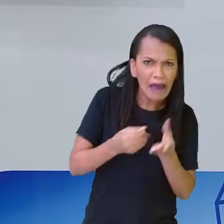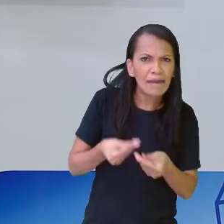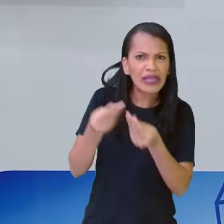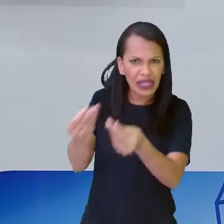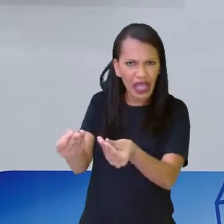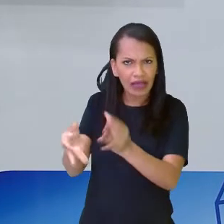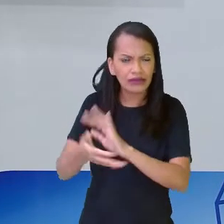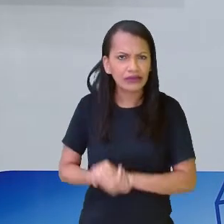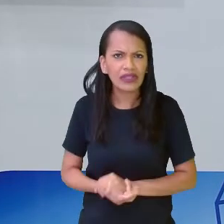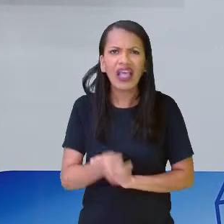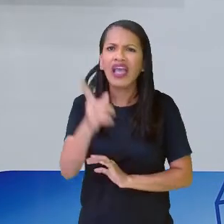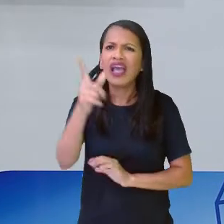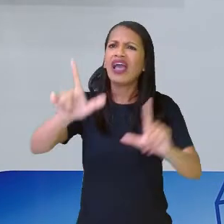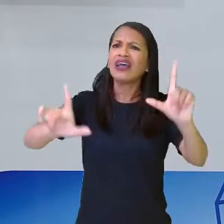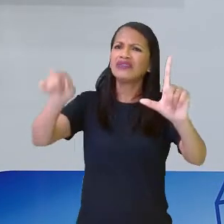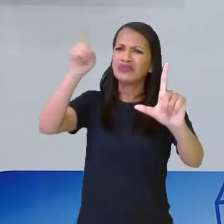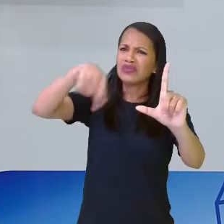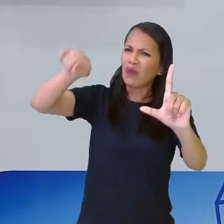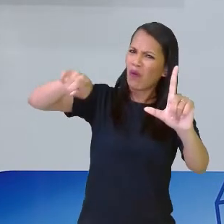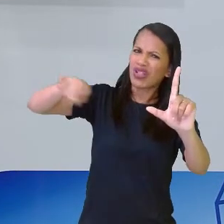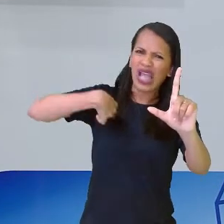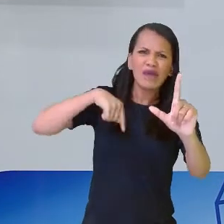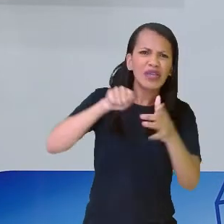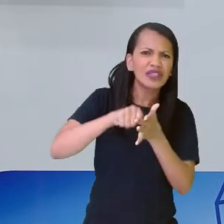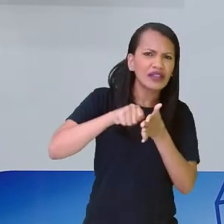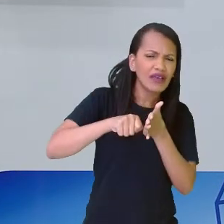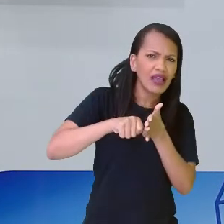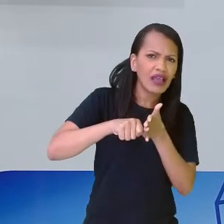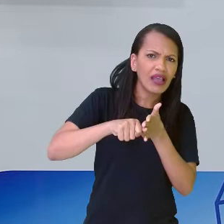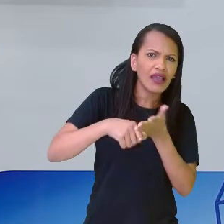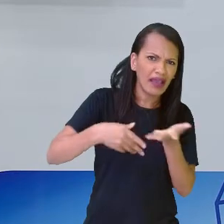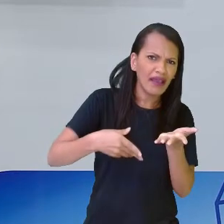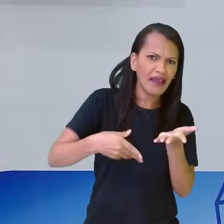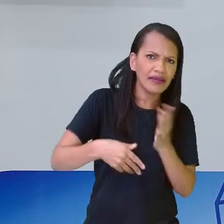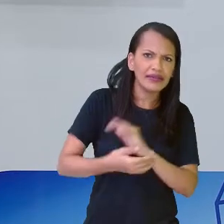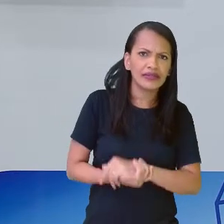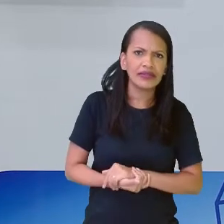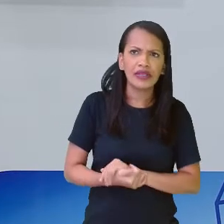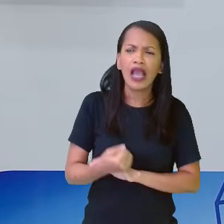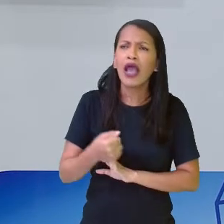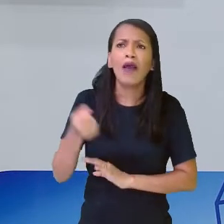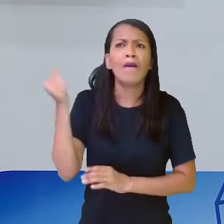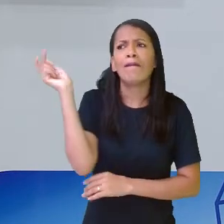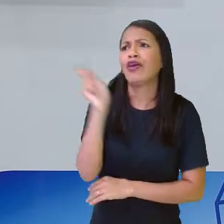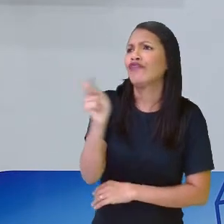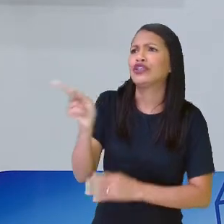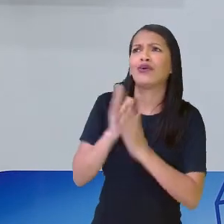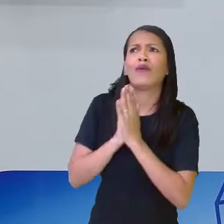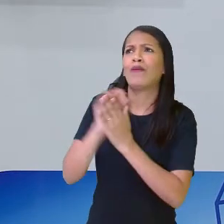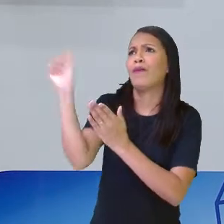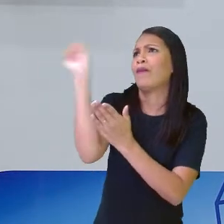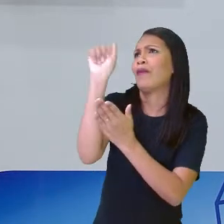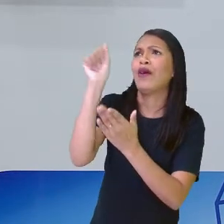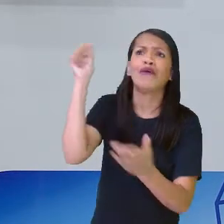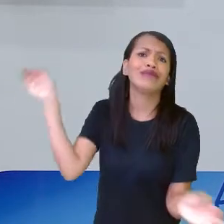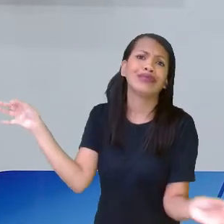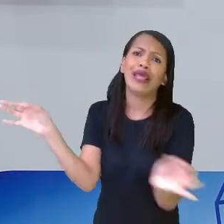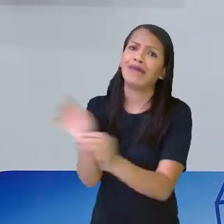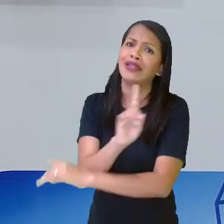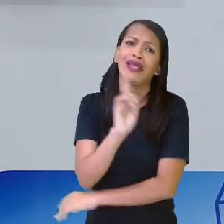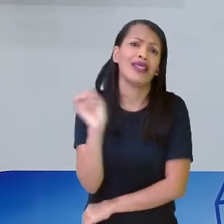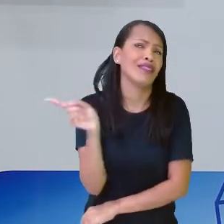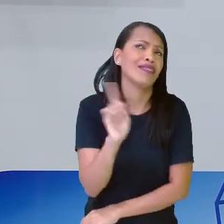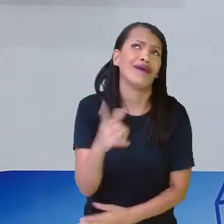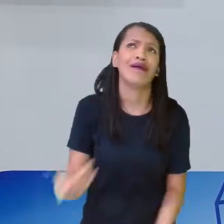É para escrever isso aí que está aí no quadro? Aí? É para escrever? Apaga não! Não terminei ainda. Não, não, apaga